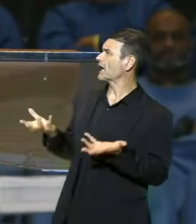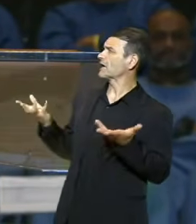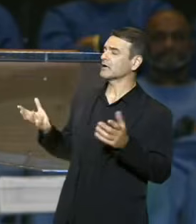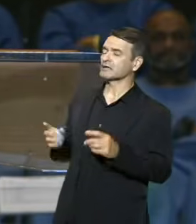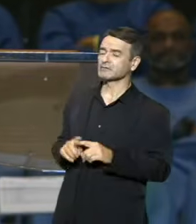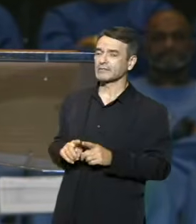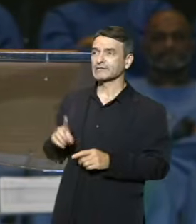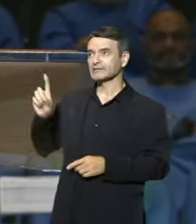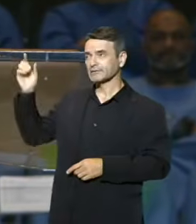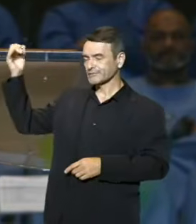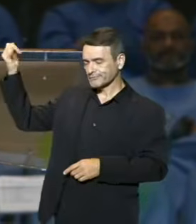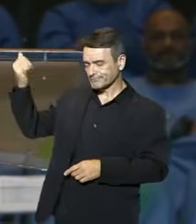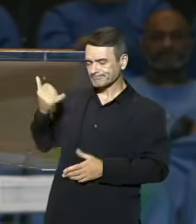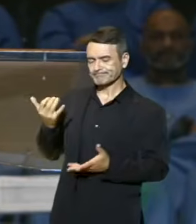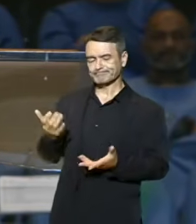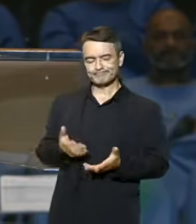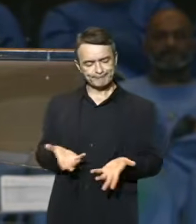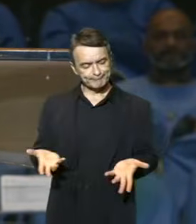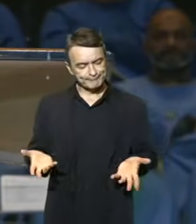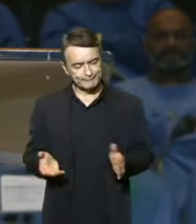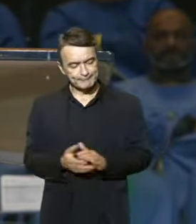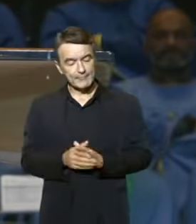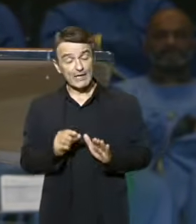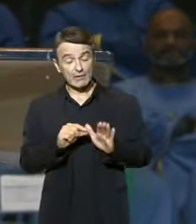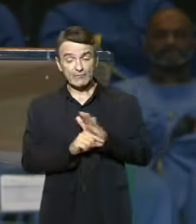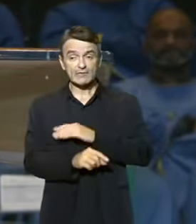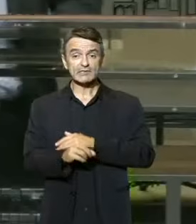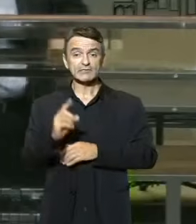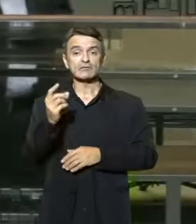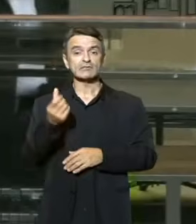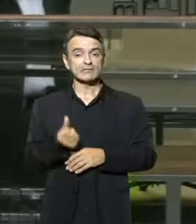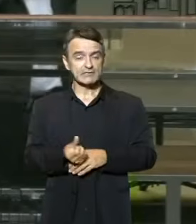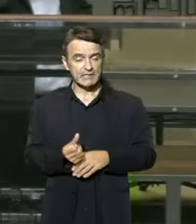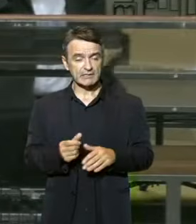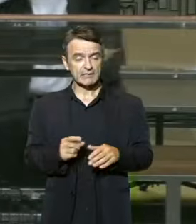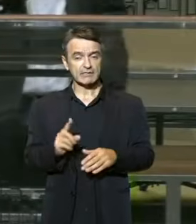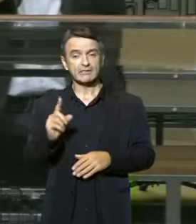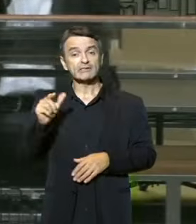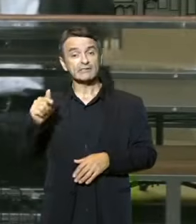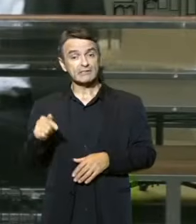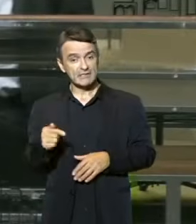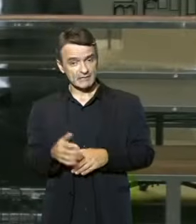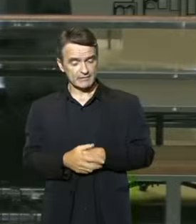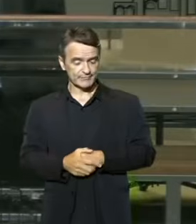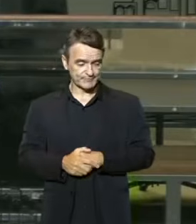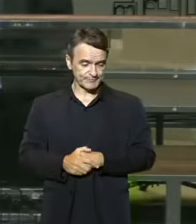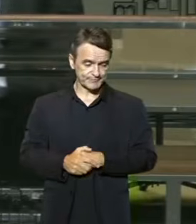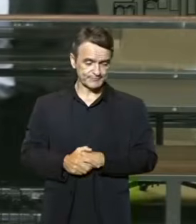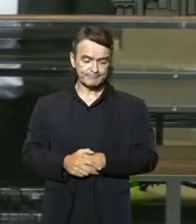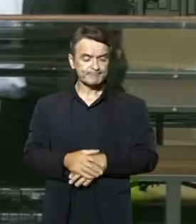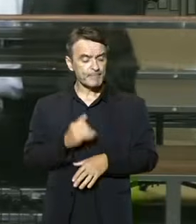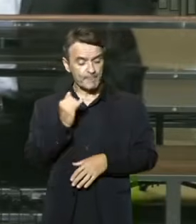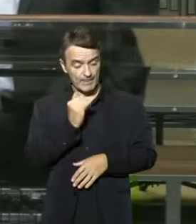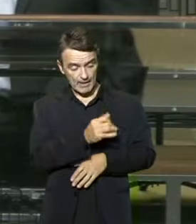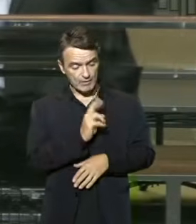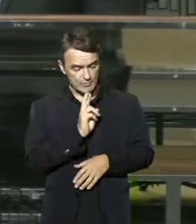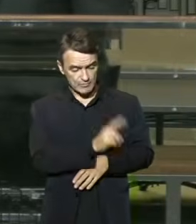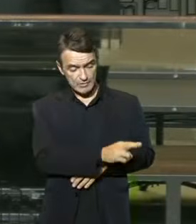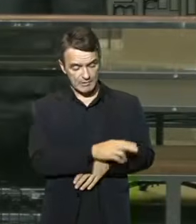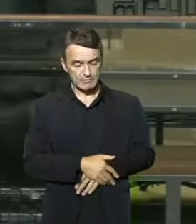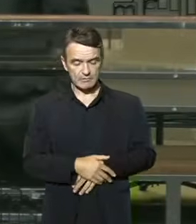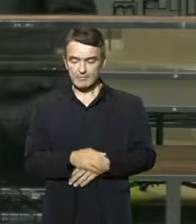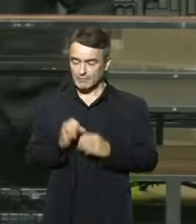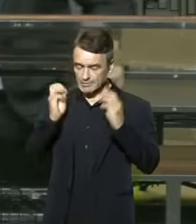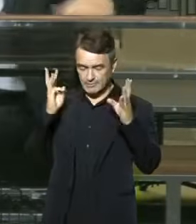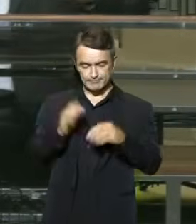diz: Moisés, versículo 16 e versículo 17, acompanha comigo. O Senhor respondeu para